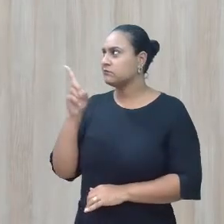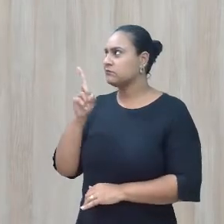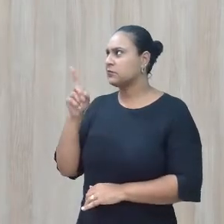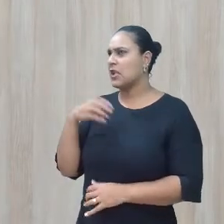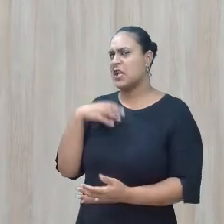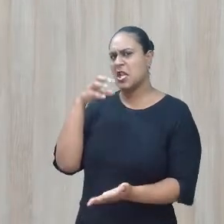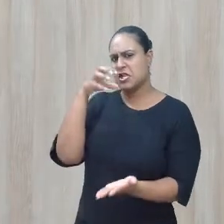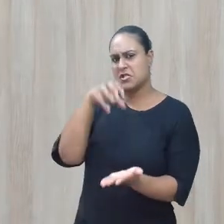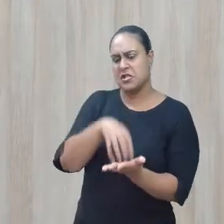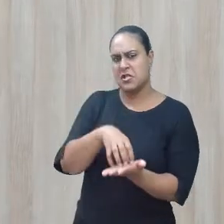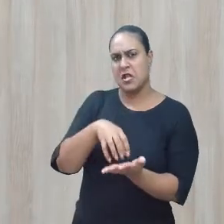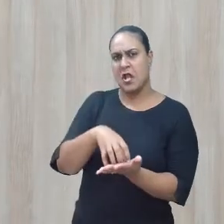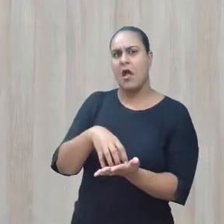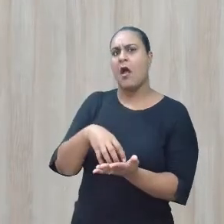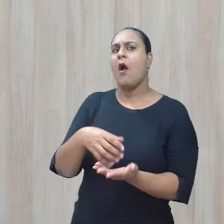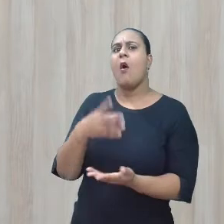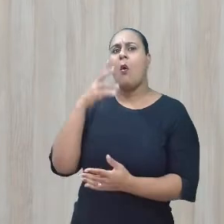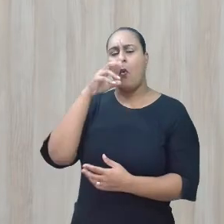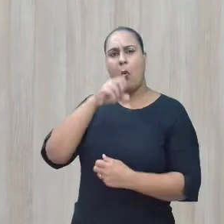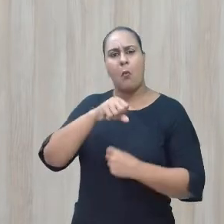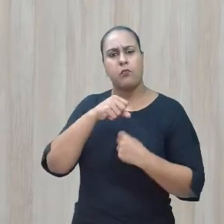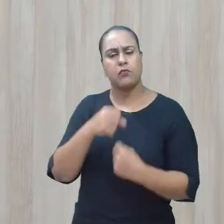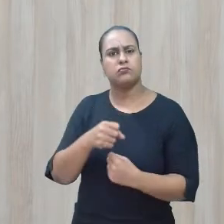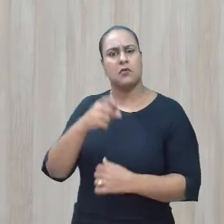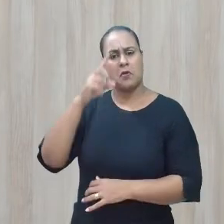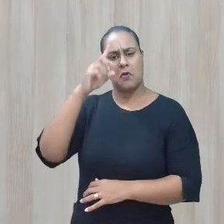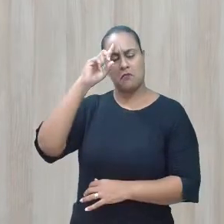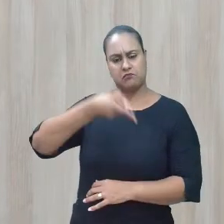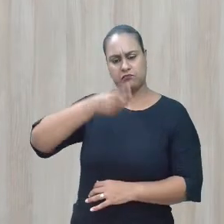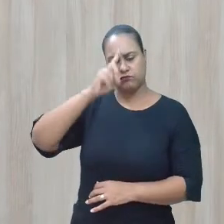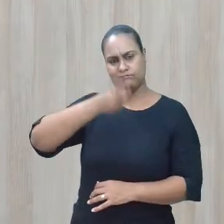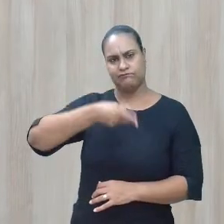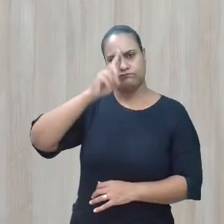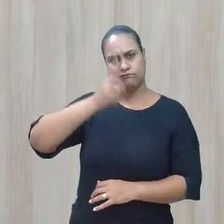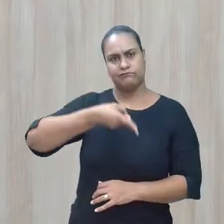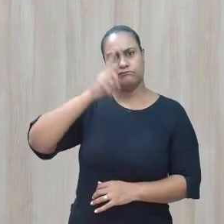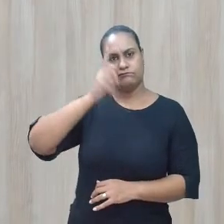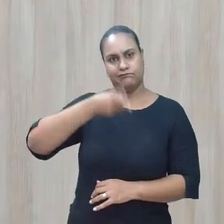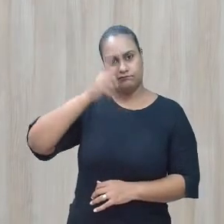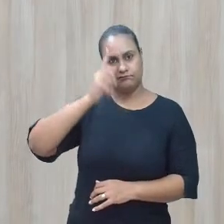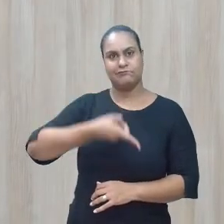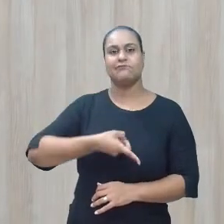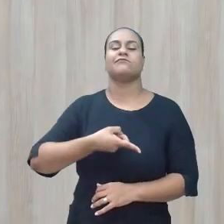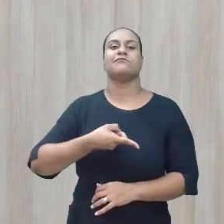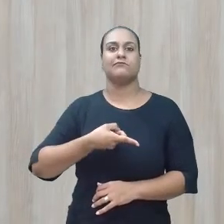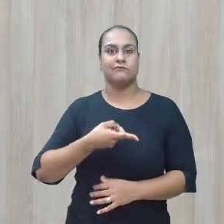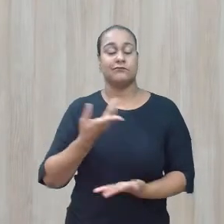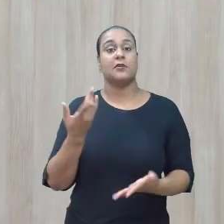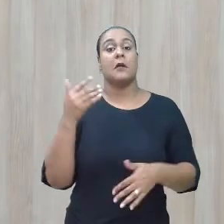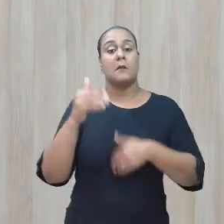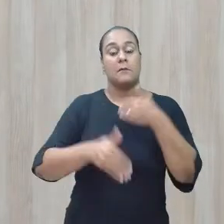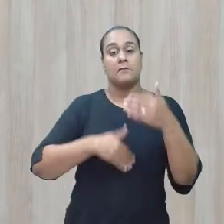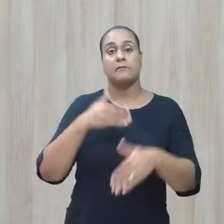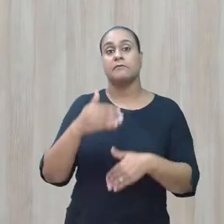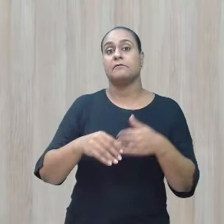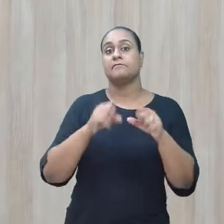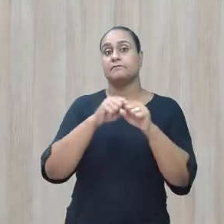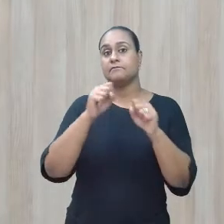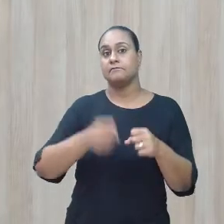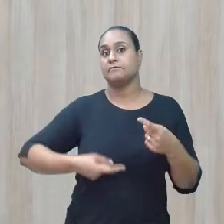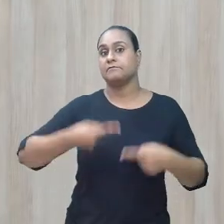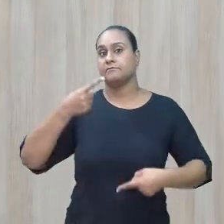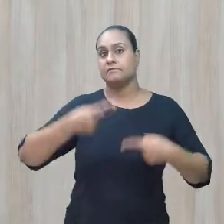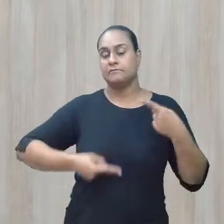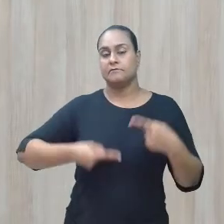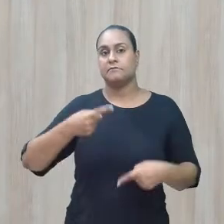poder, governou de forma autoritária, não deu o espaço que a elite brasileira queria para participar do sistema político, tá certo?